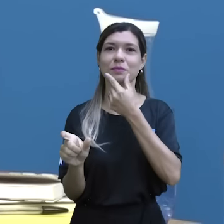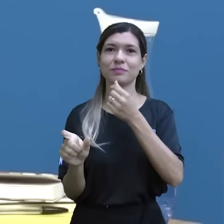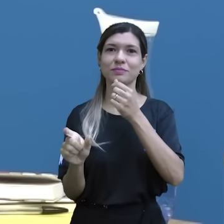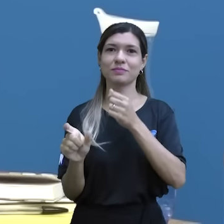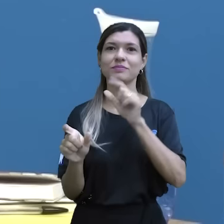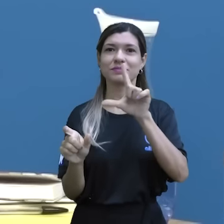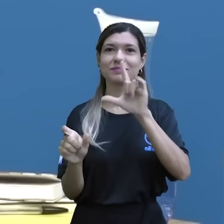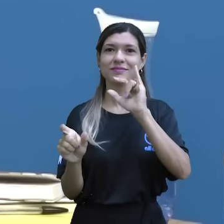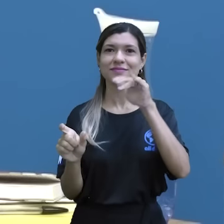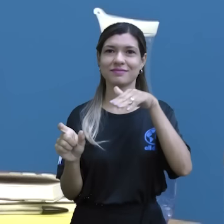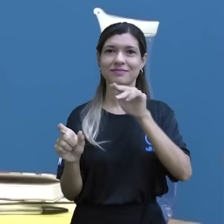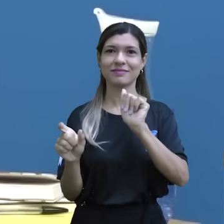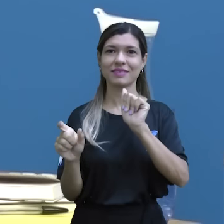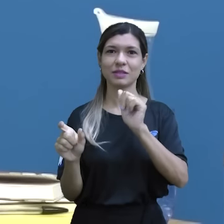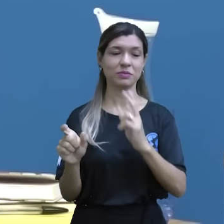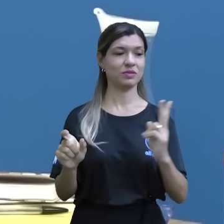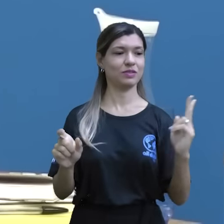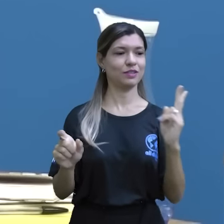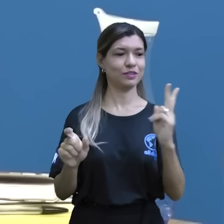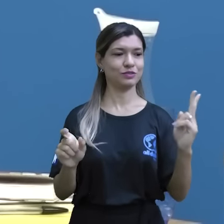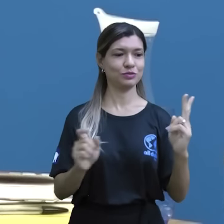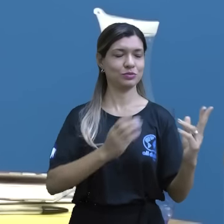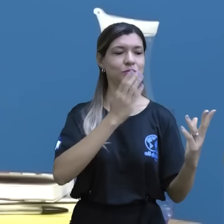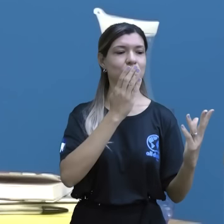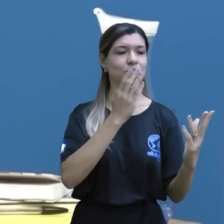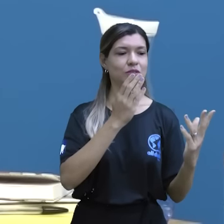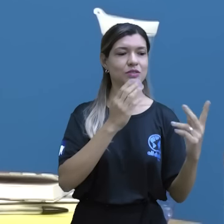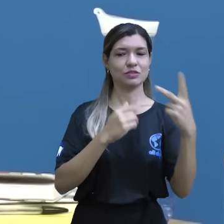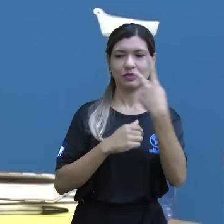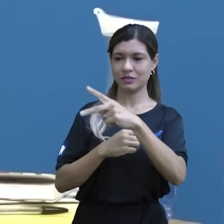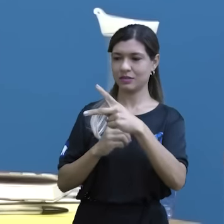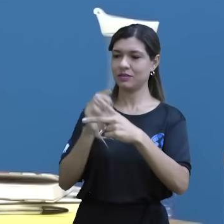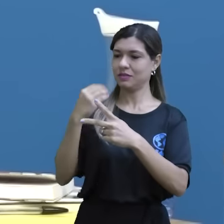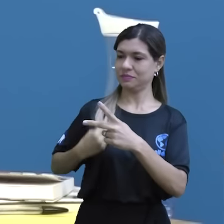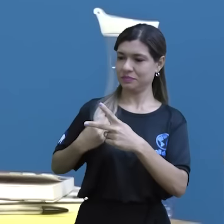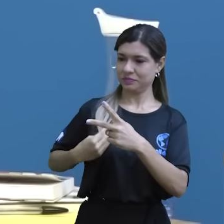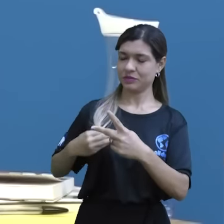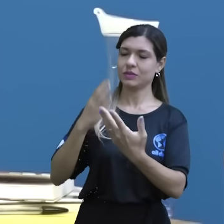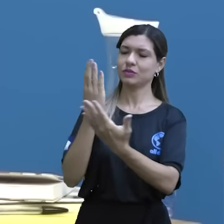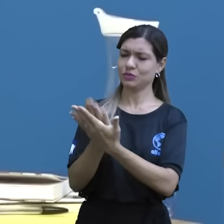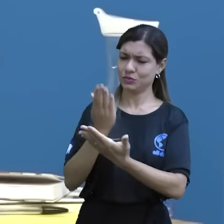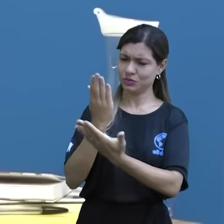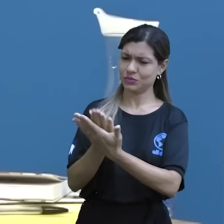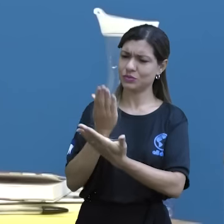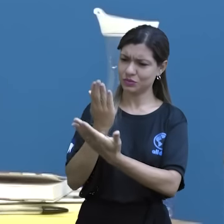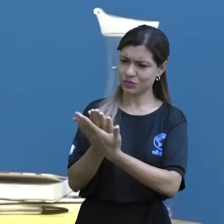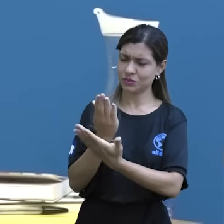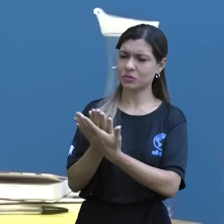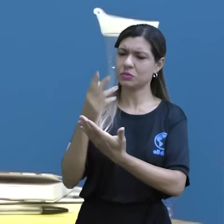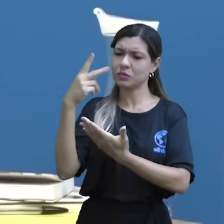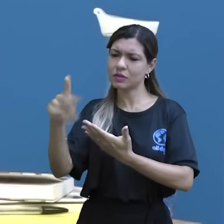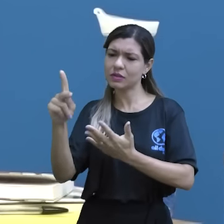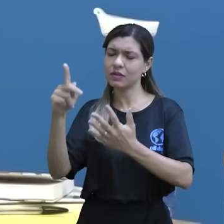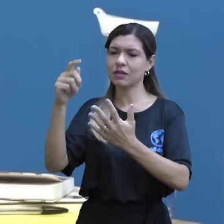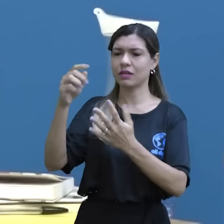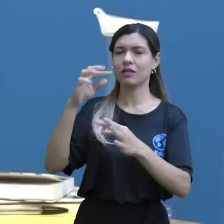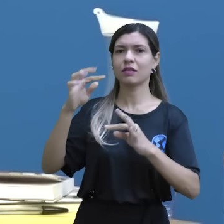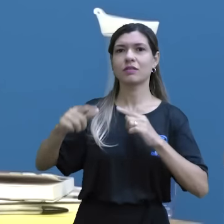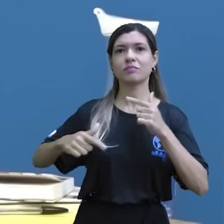da vida e da obra do Lima. A Lilia, com a sua experiência, né, como historiadora e